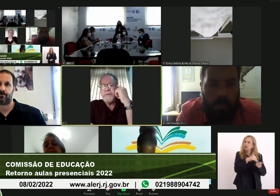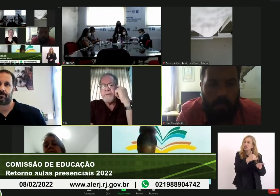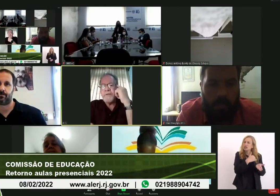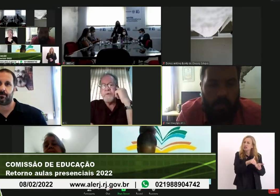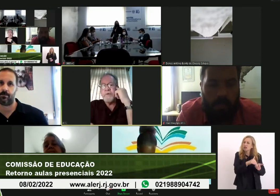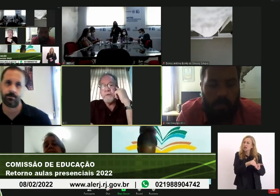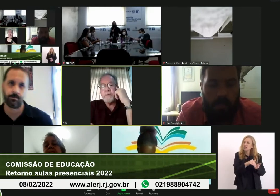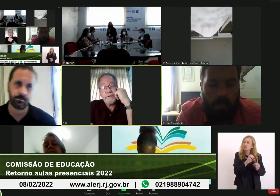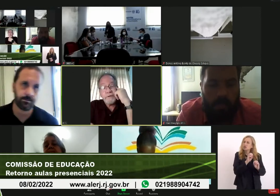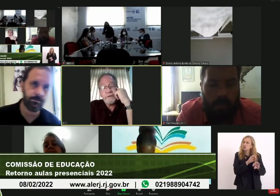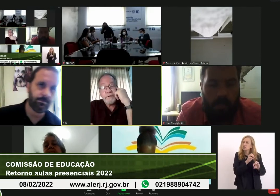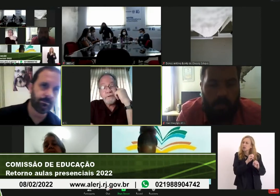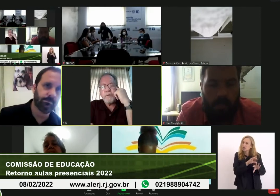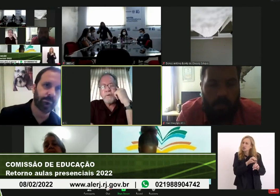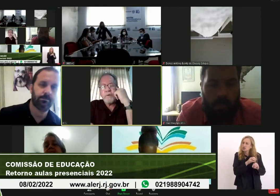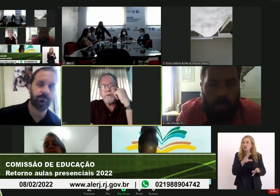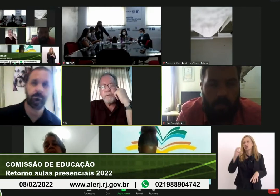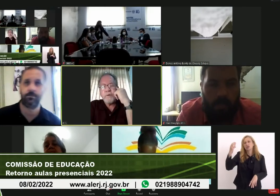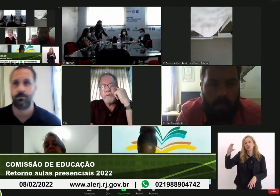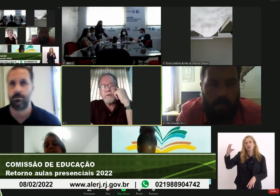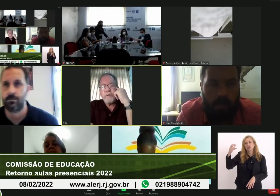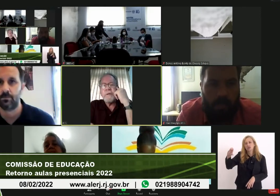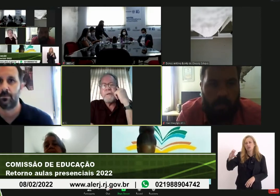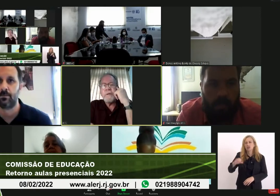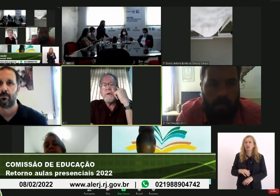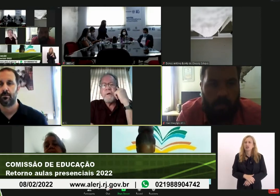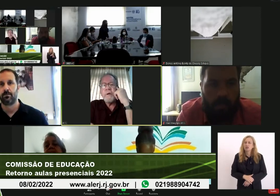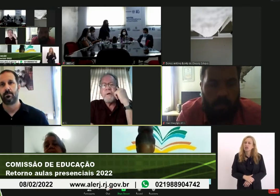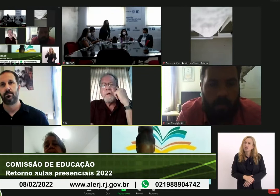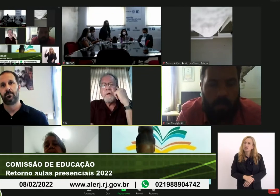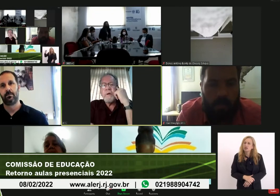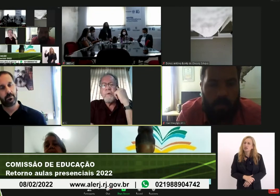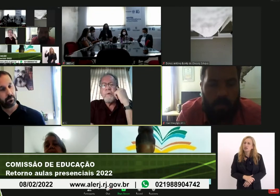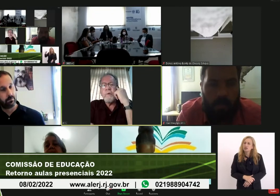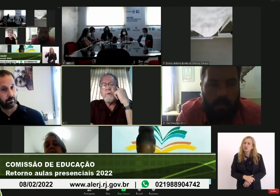de Educação de Niterói